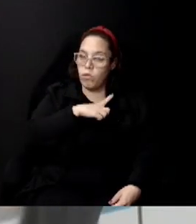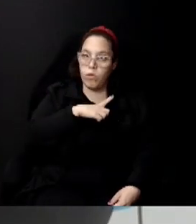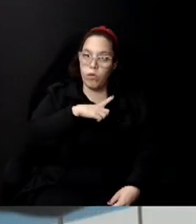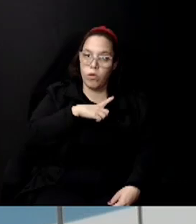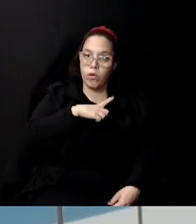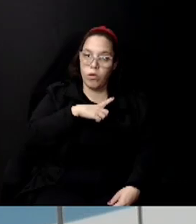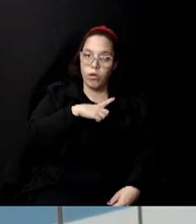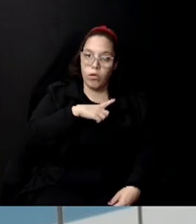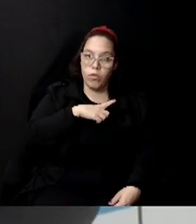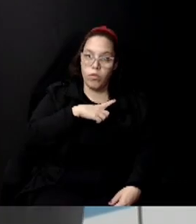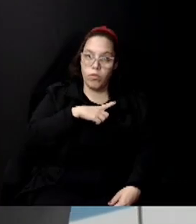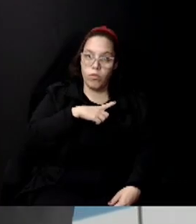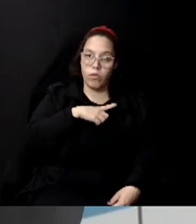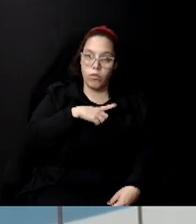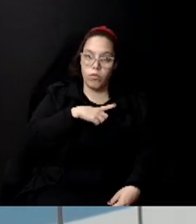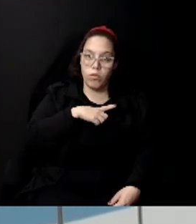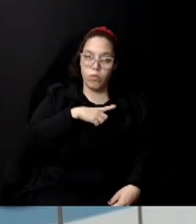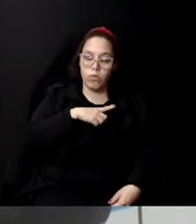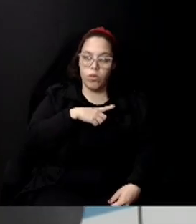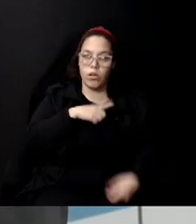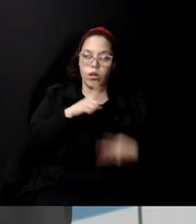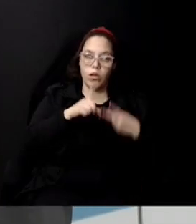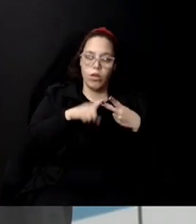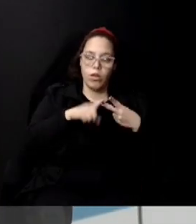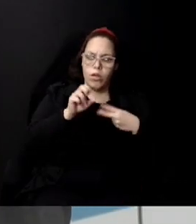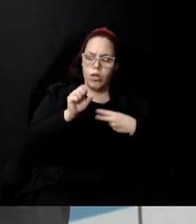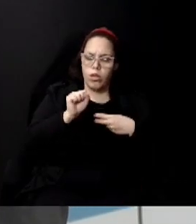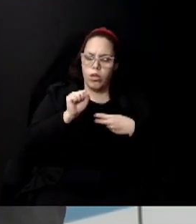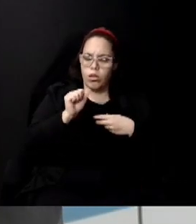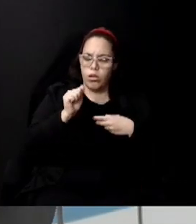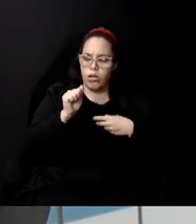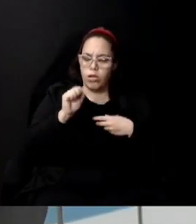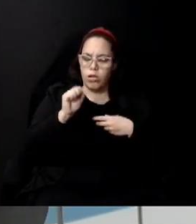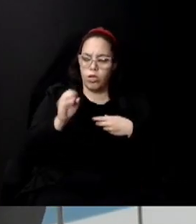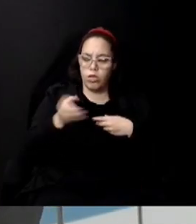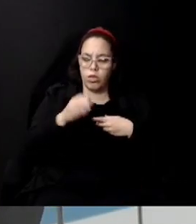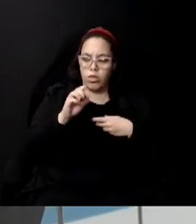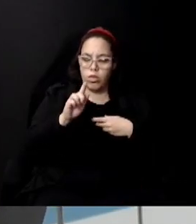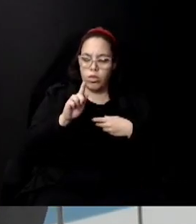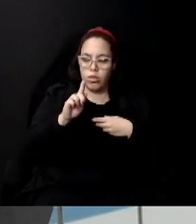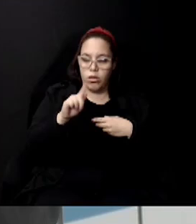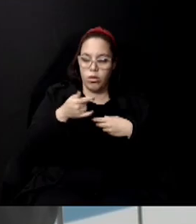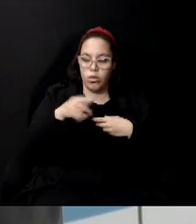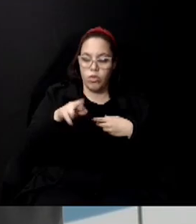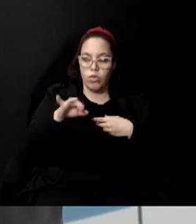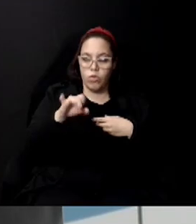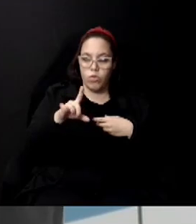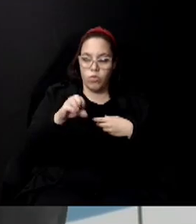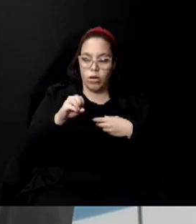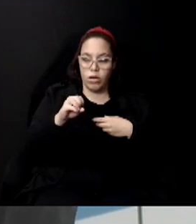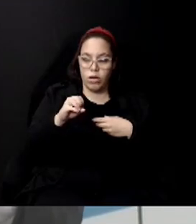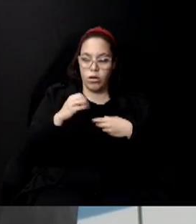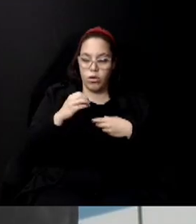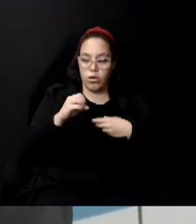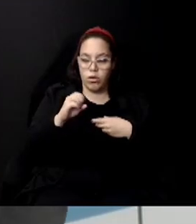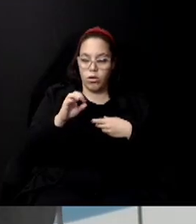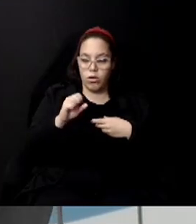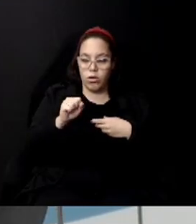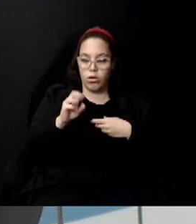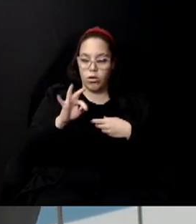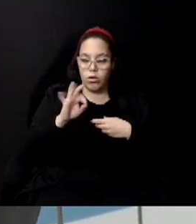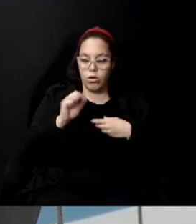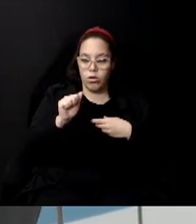Rica. E aí a gente tem vários casos, mas a gente pode citar o caso da Fazenda Brasil Verde, em que foi